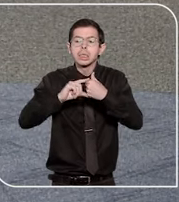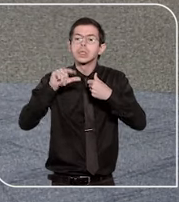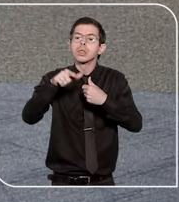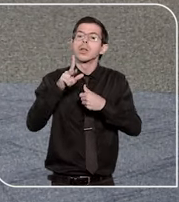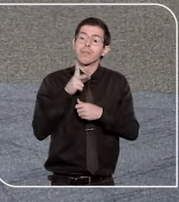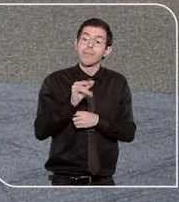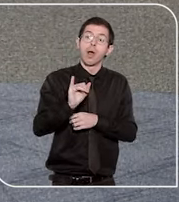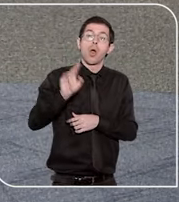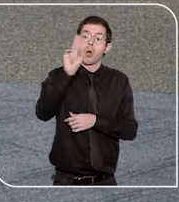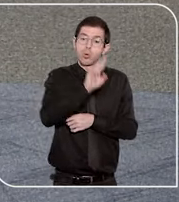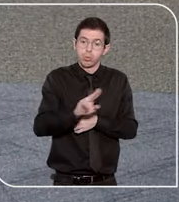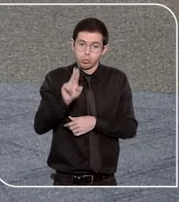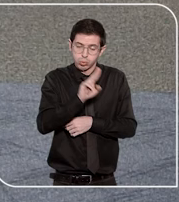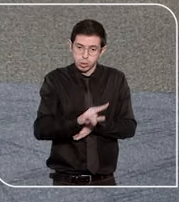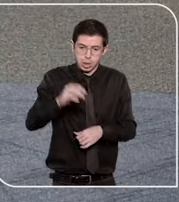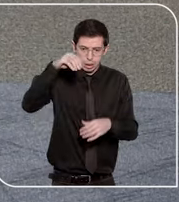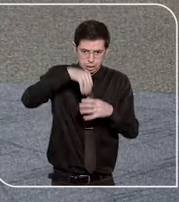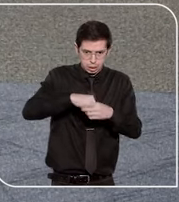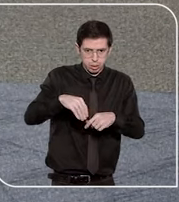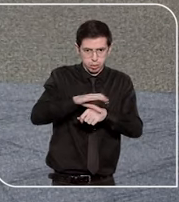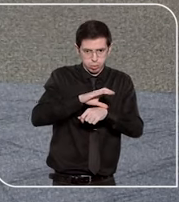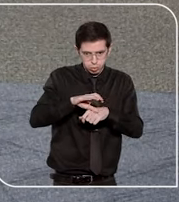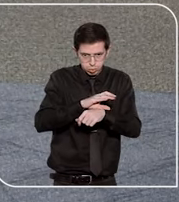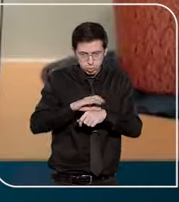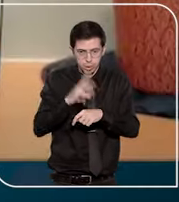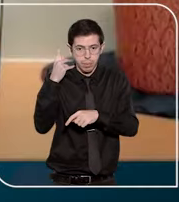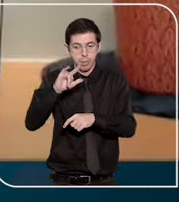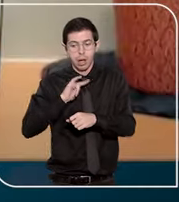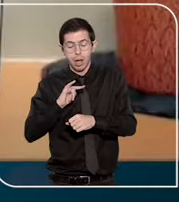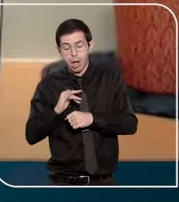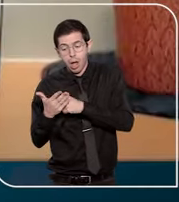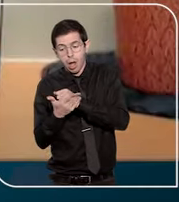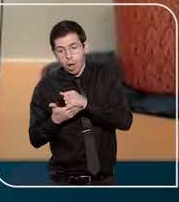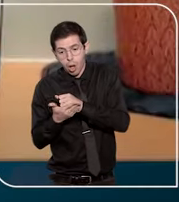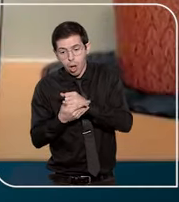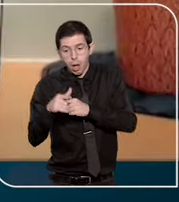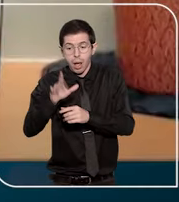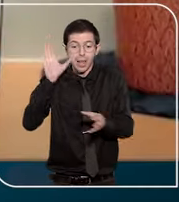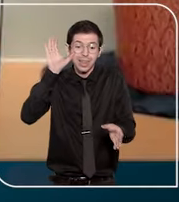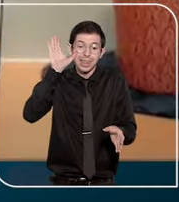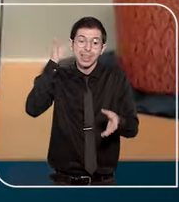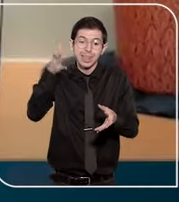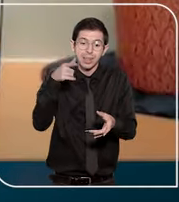utilizar, ou da Constituição, para embasar aquela conclusão que ele chegou.